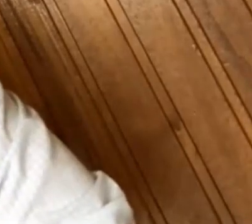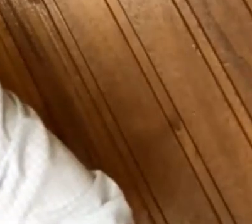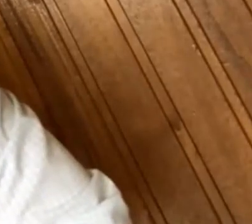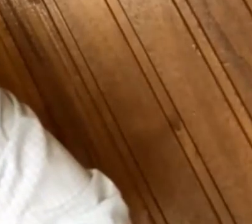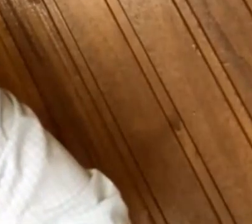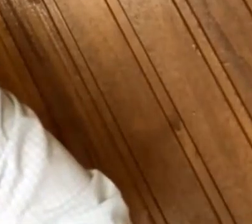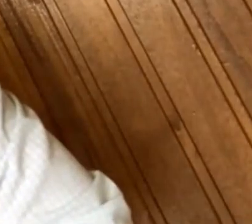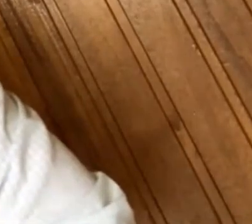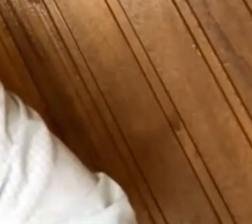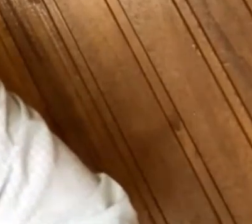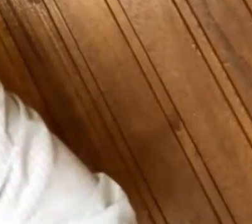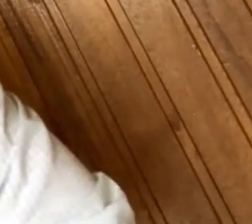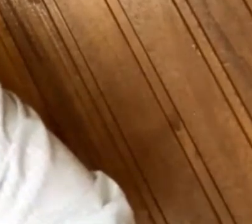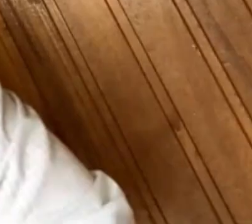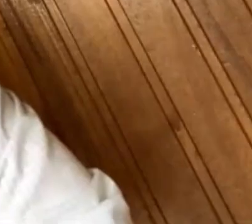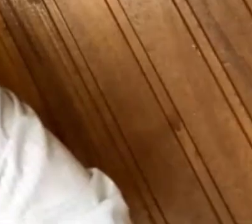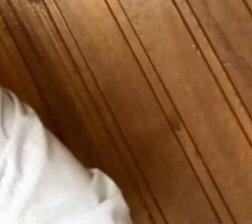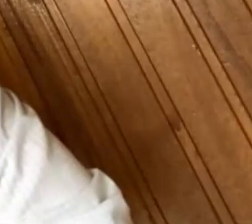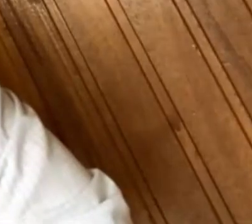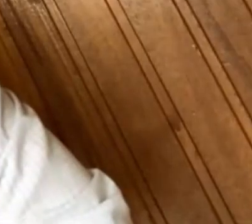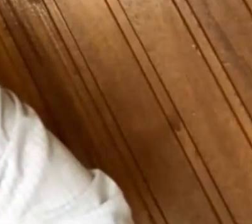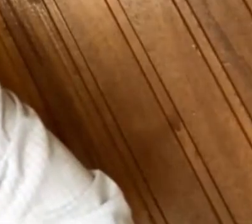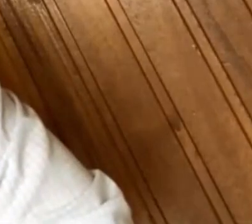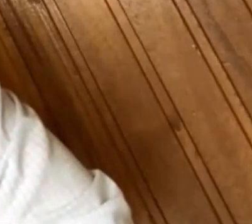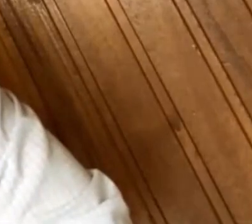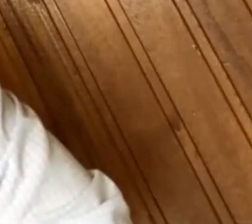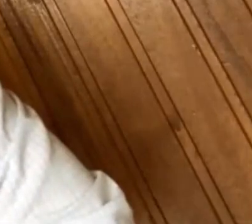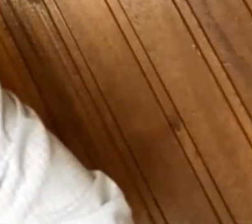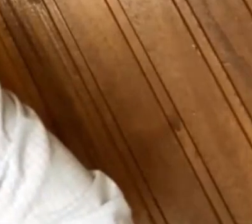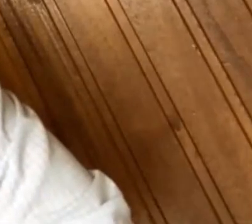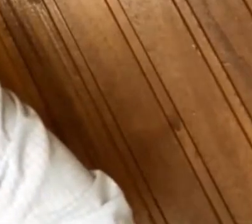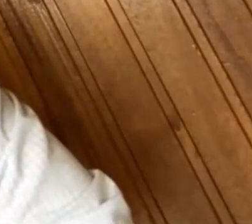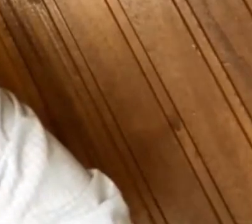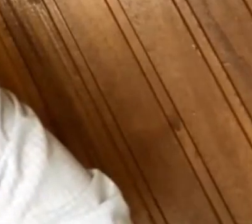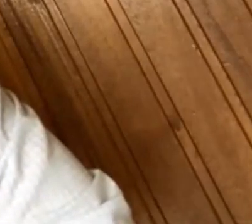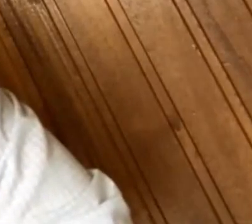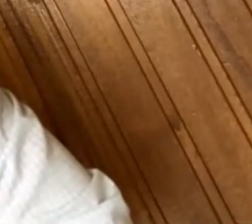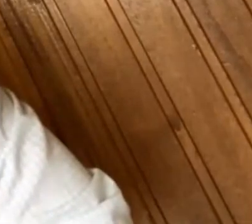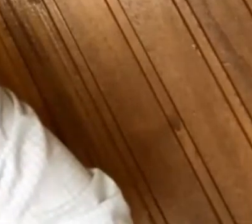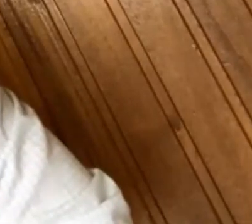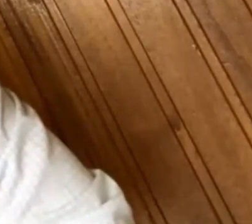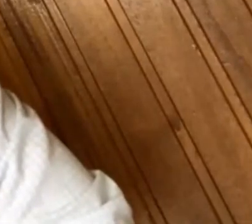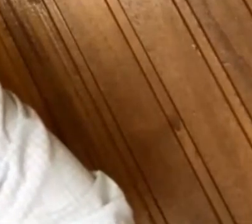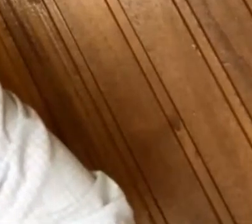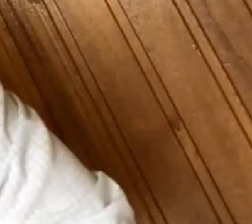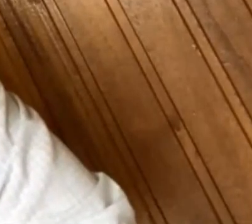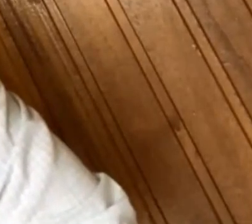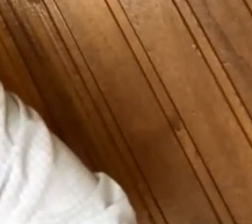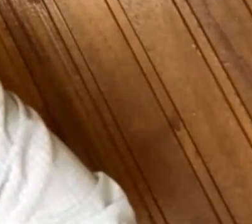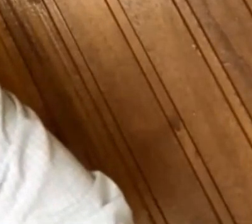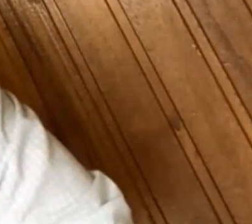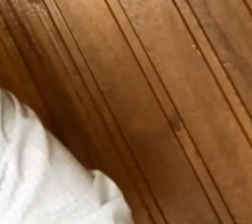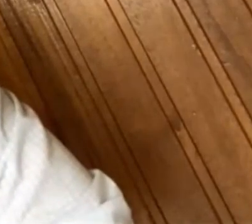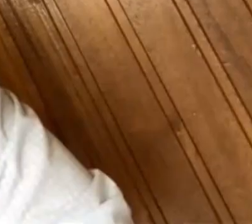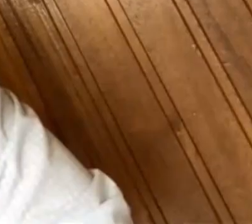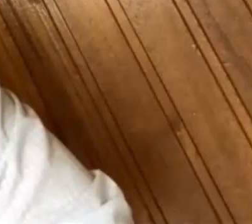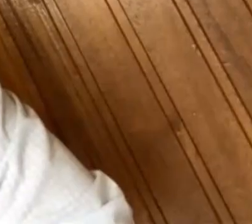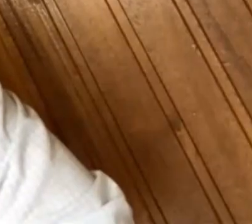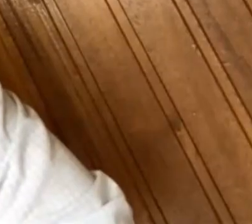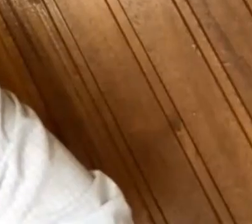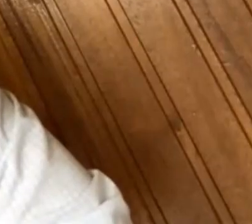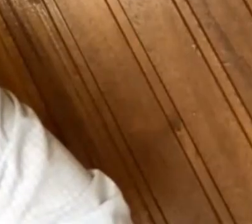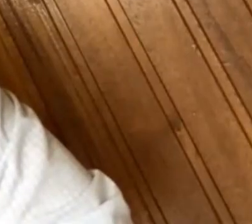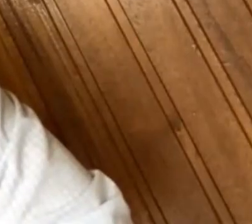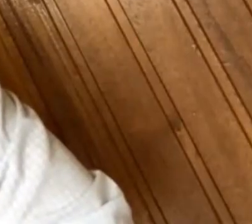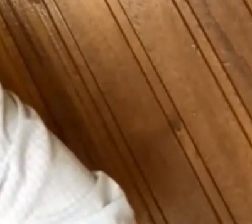a gente não trabalha dessa forma. A gente, independente de dar ou não conta, o trabalho em conjunto, ele